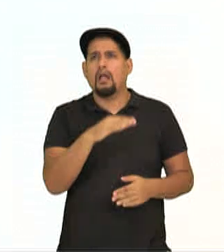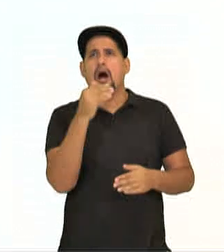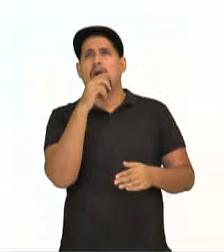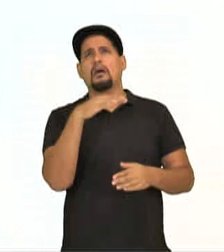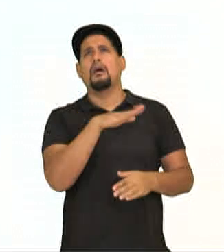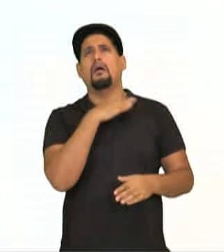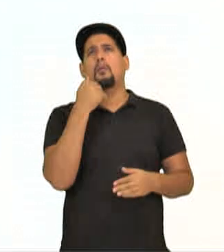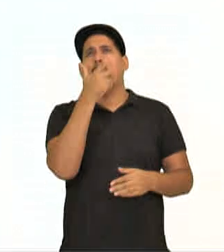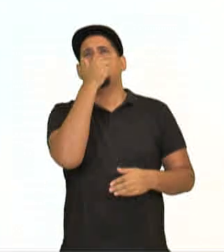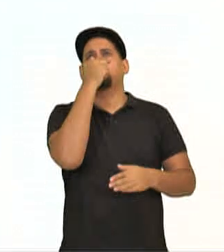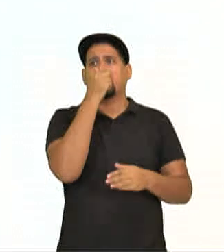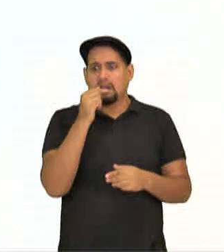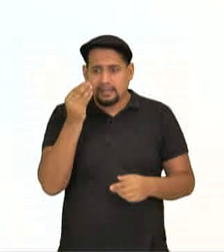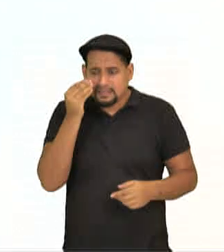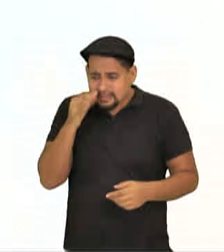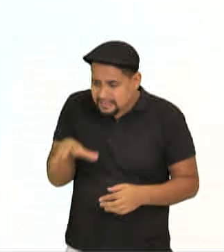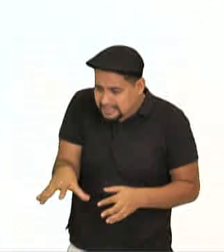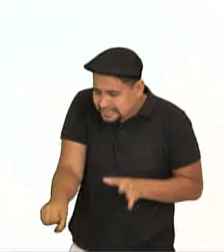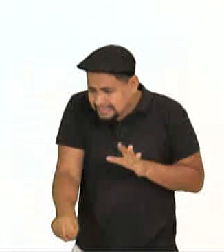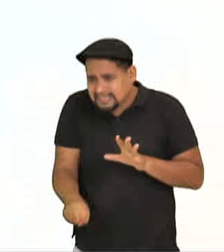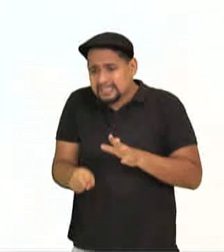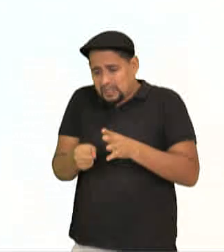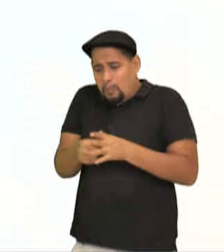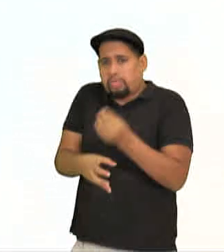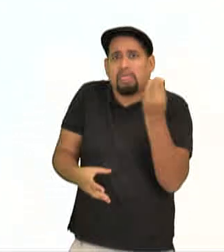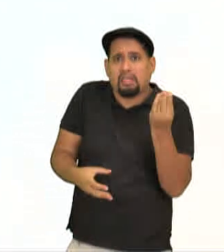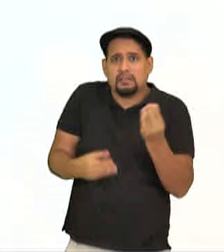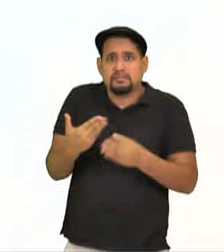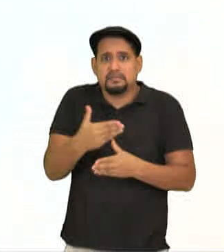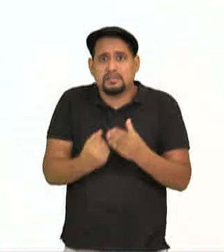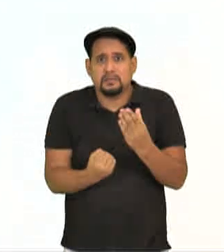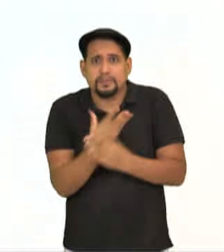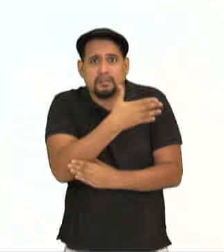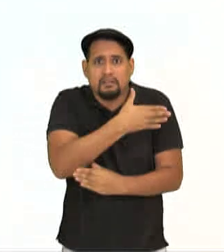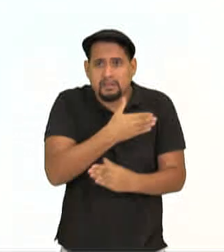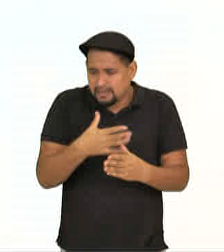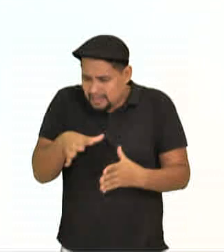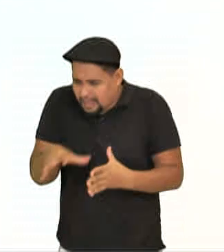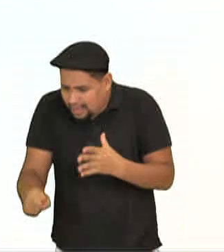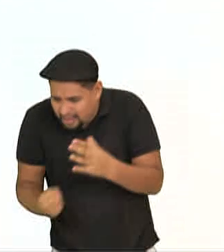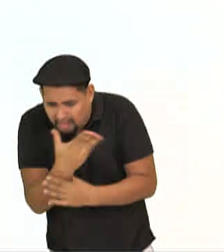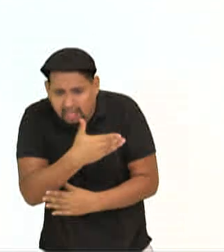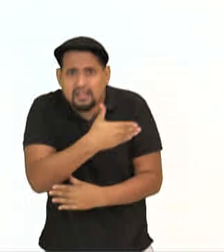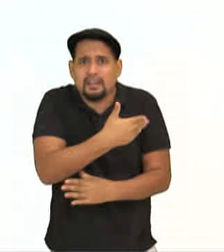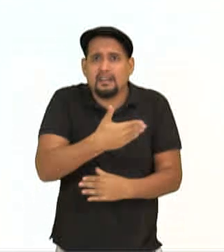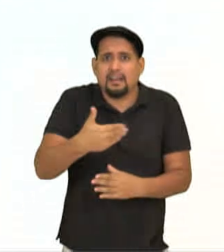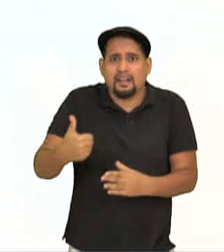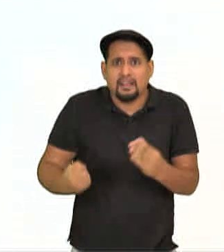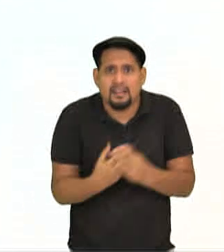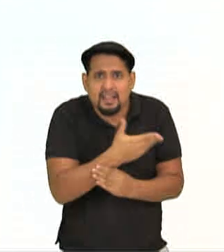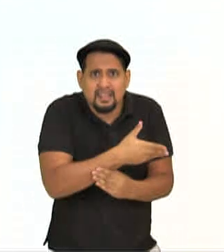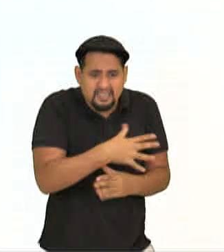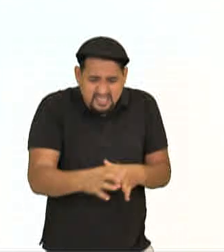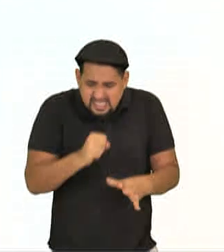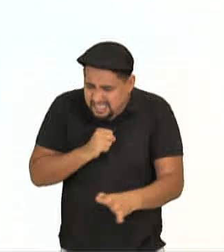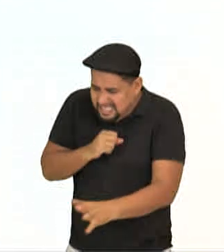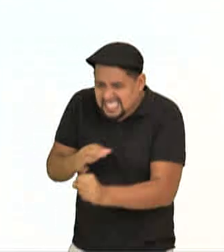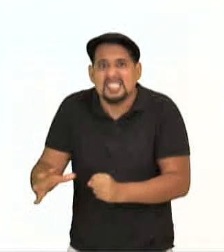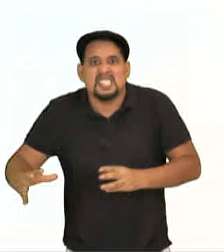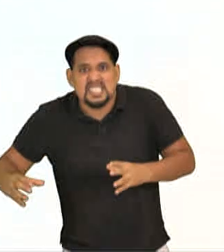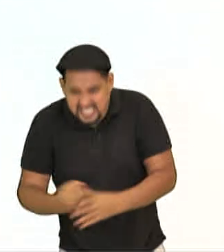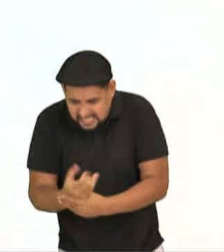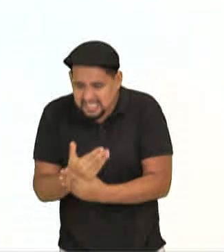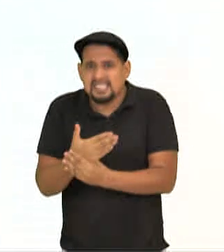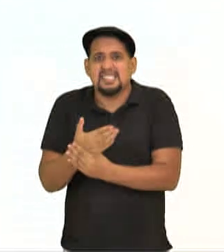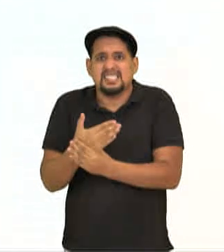Tentou pegar o peixe uma vez, mas ele escapou de suas mãos. Tentou outra vez e ele escapou. Tentou e dessa vez